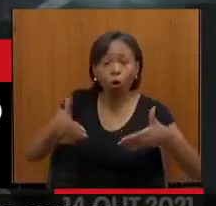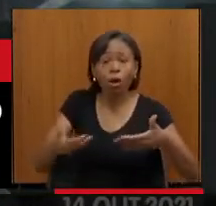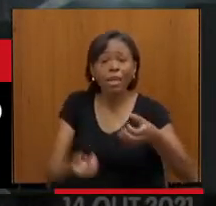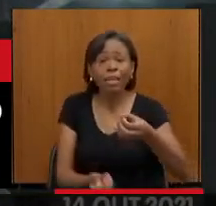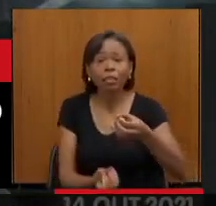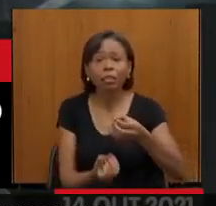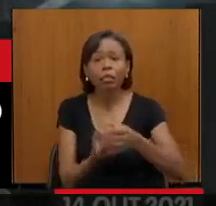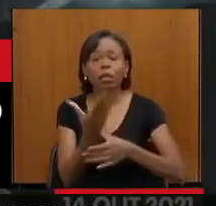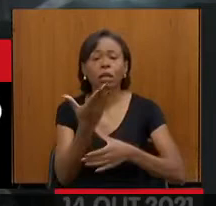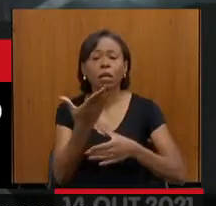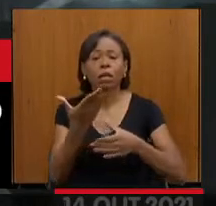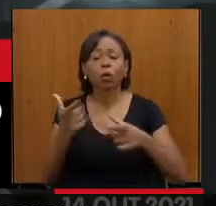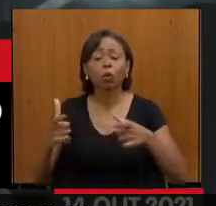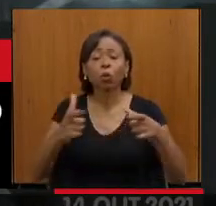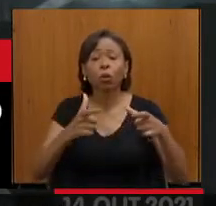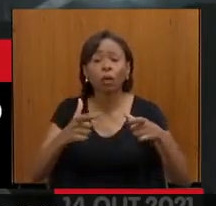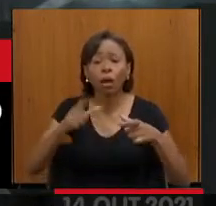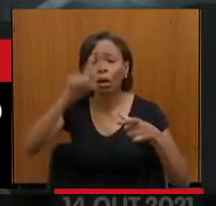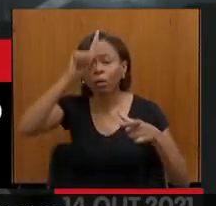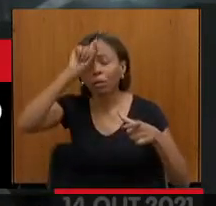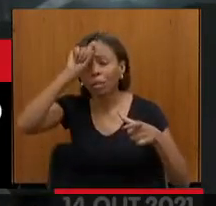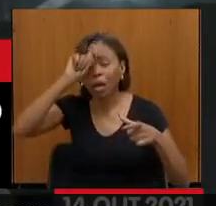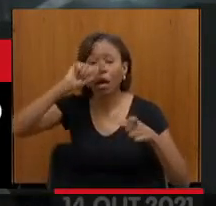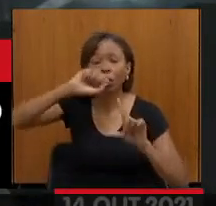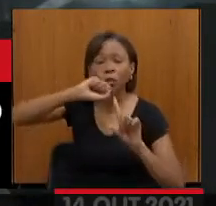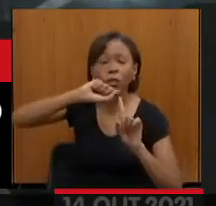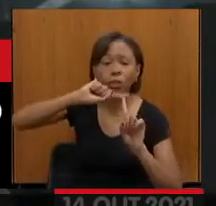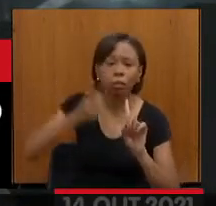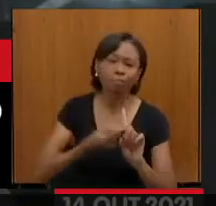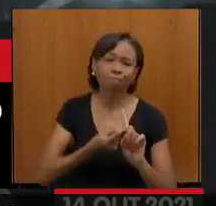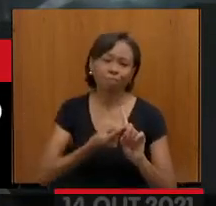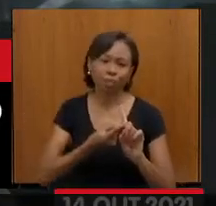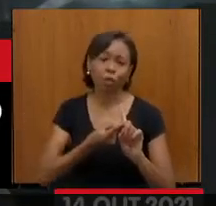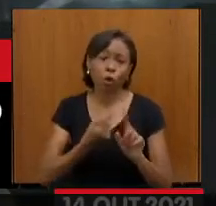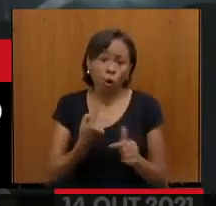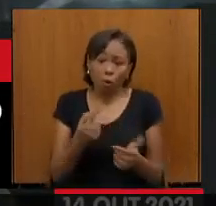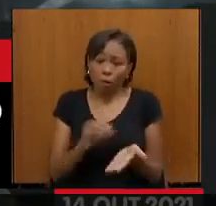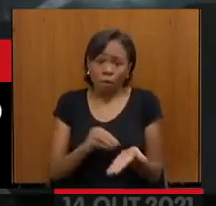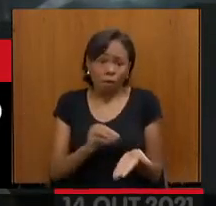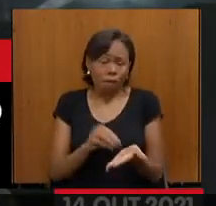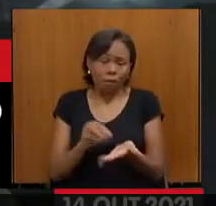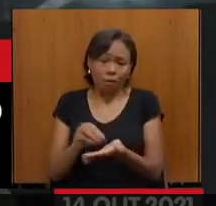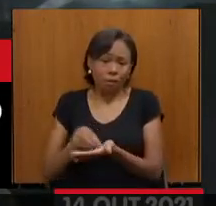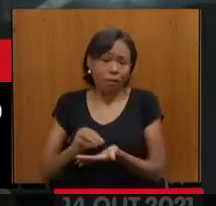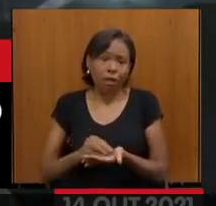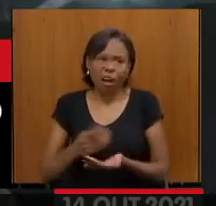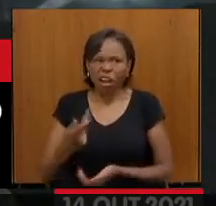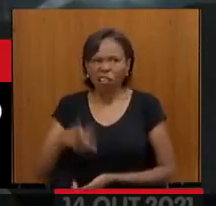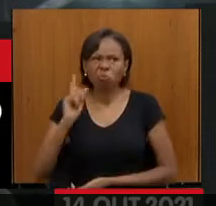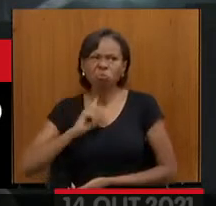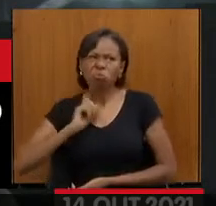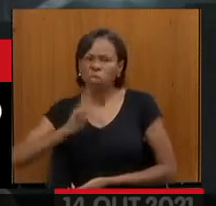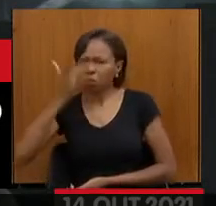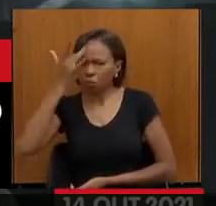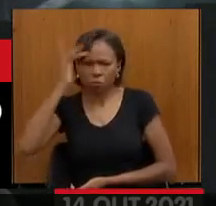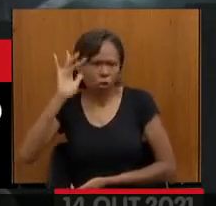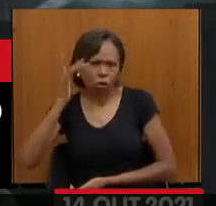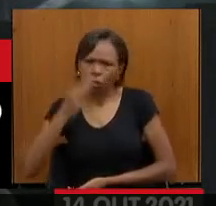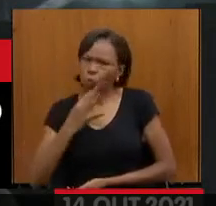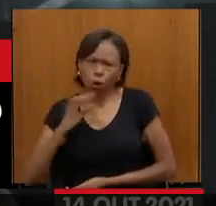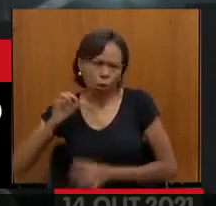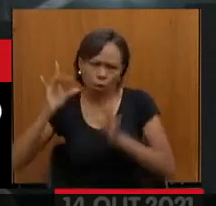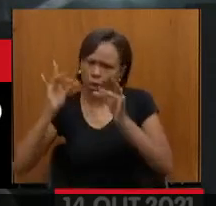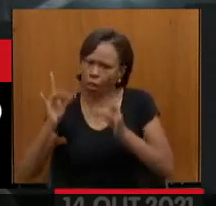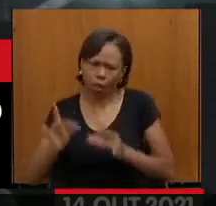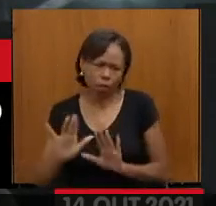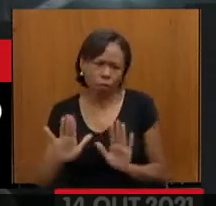uns verdadeiros vazios sanitários, e é muito provável, não conheço a realidade de Minas Gerais em detalhe, mas é